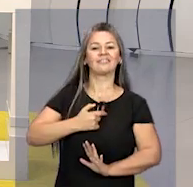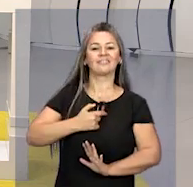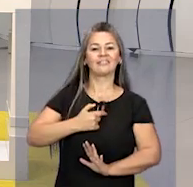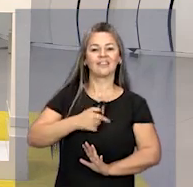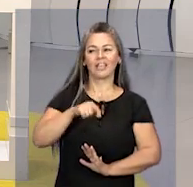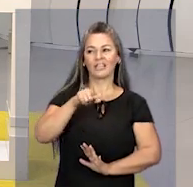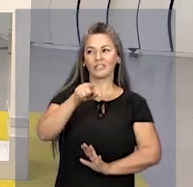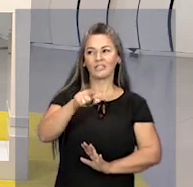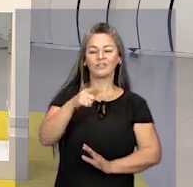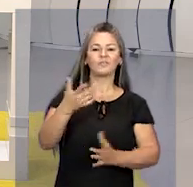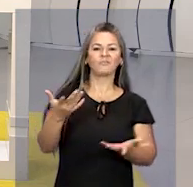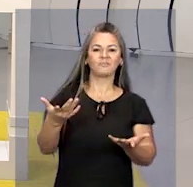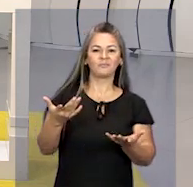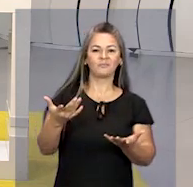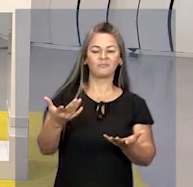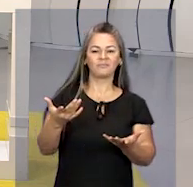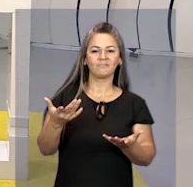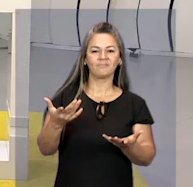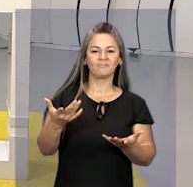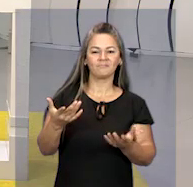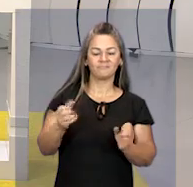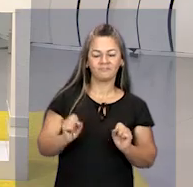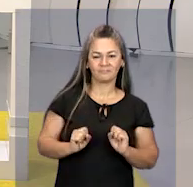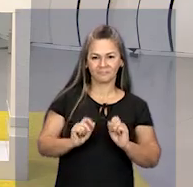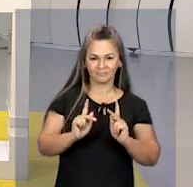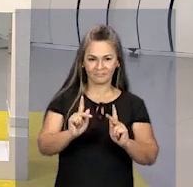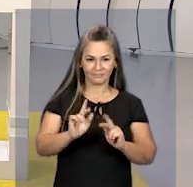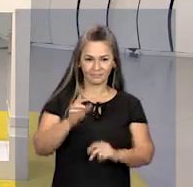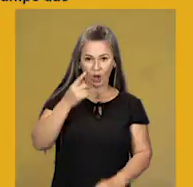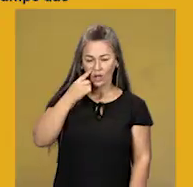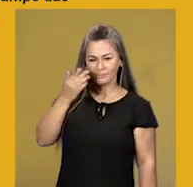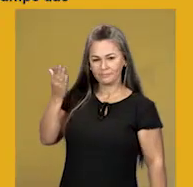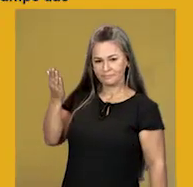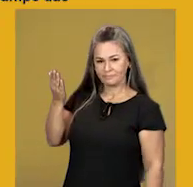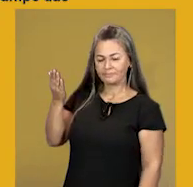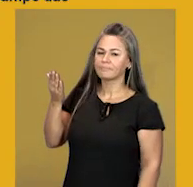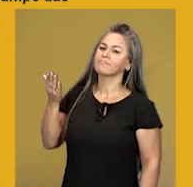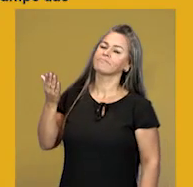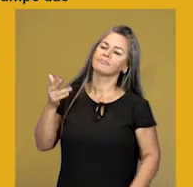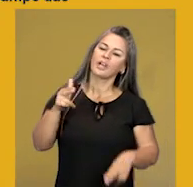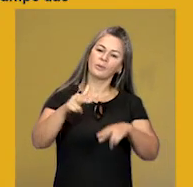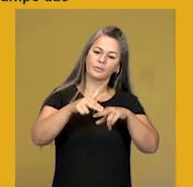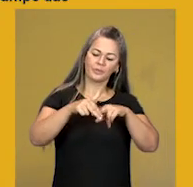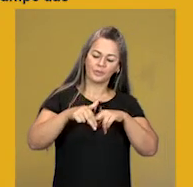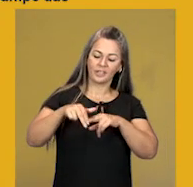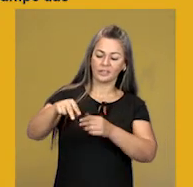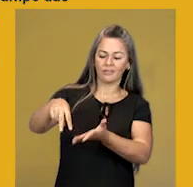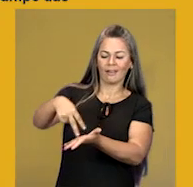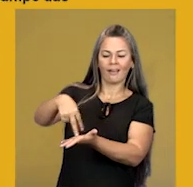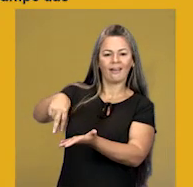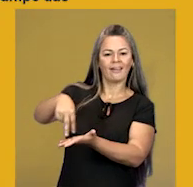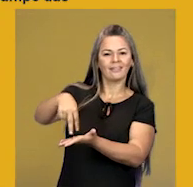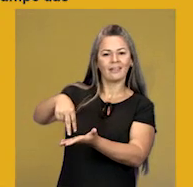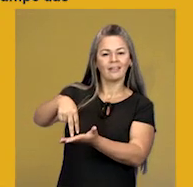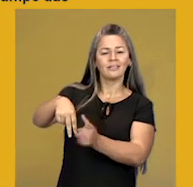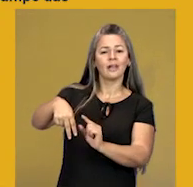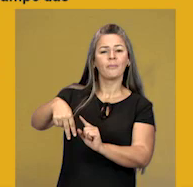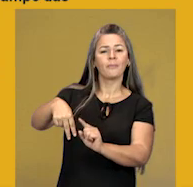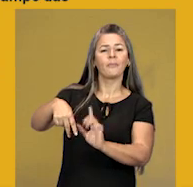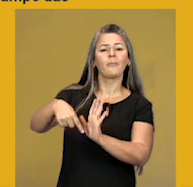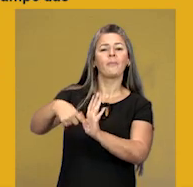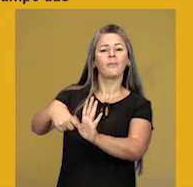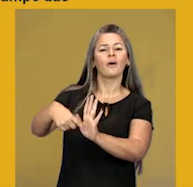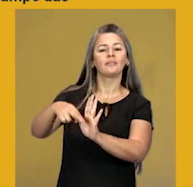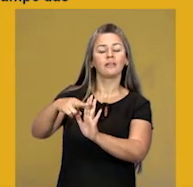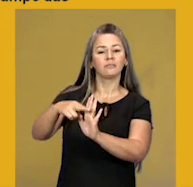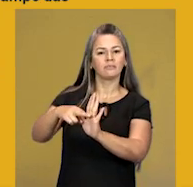suas ideias. Continuando o texto, sendo assim, a dança pode revelar não somente técnicas